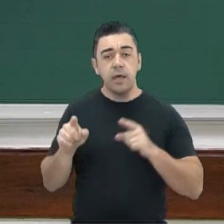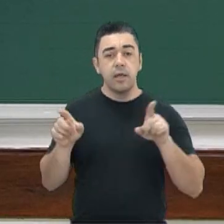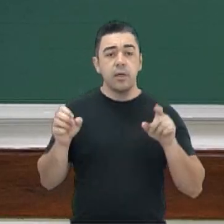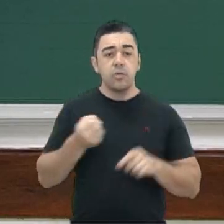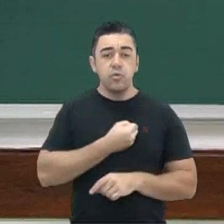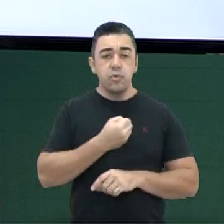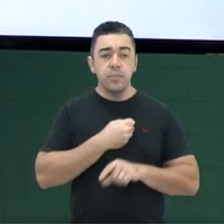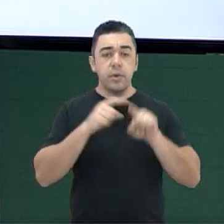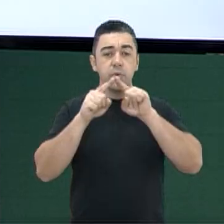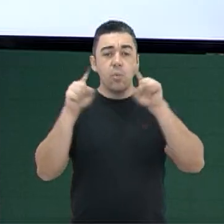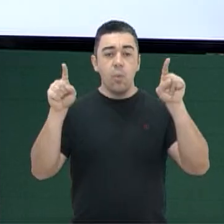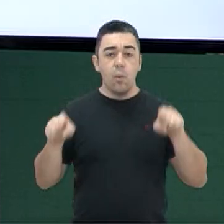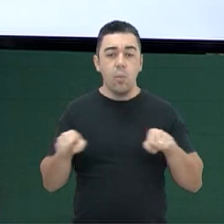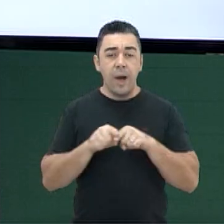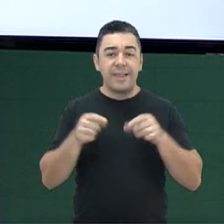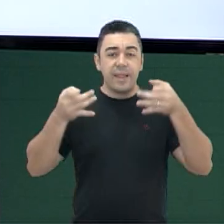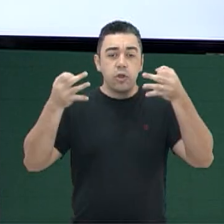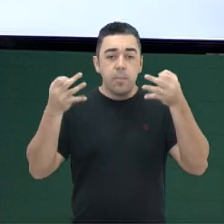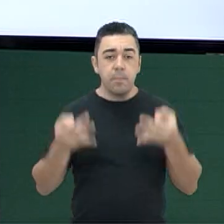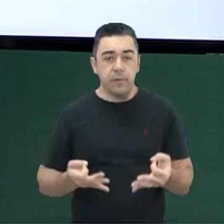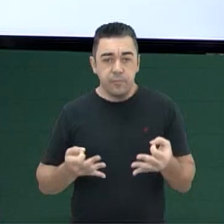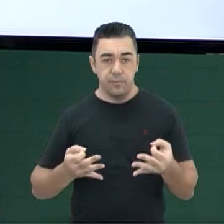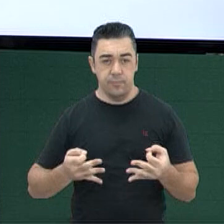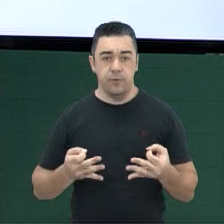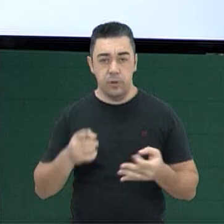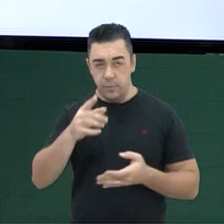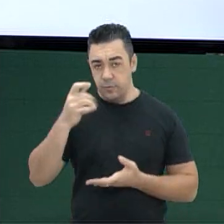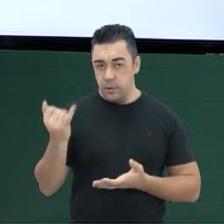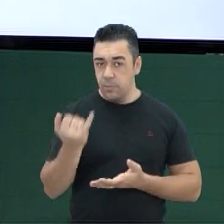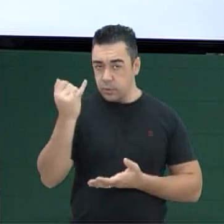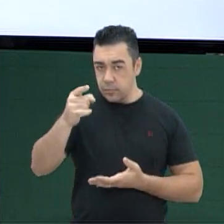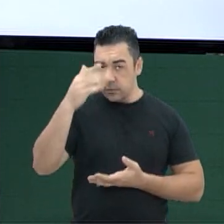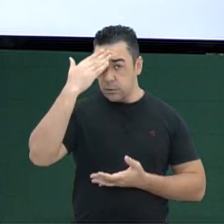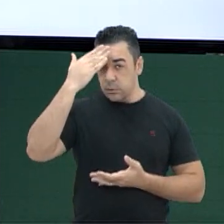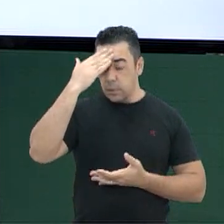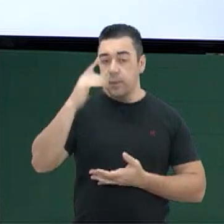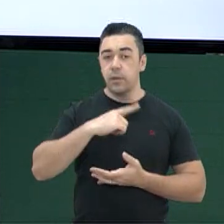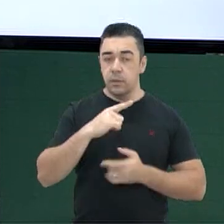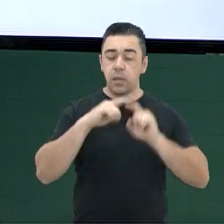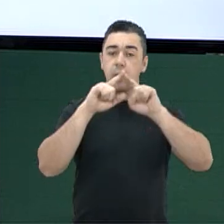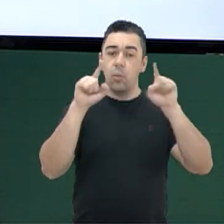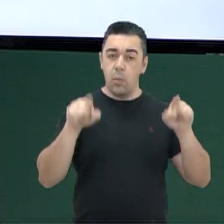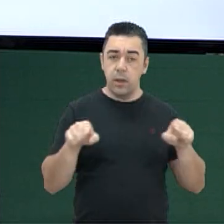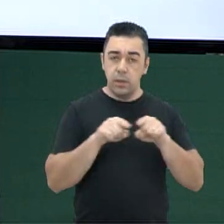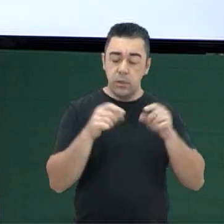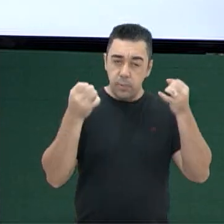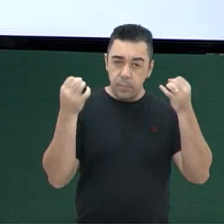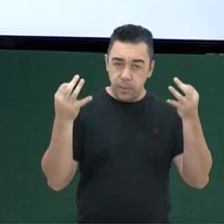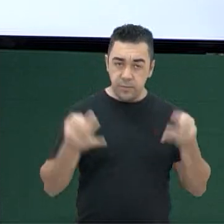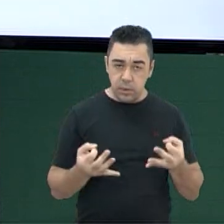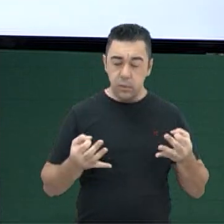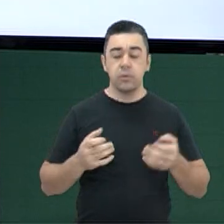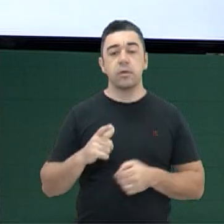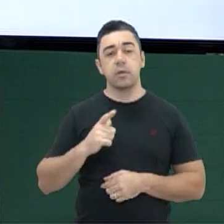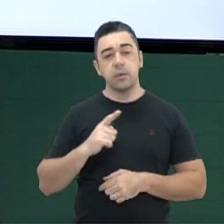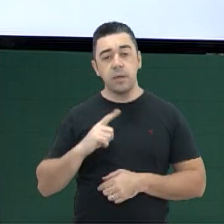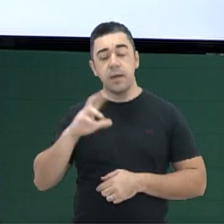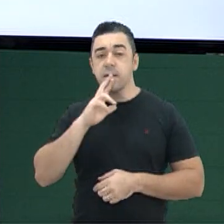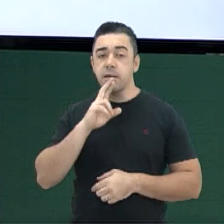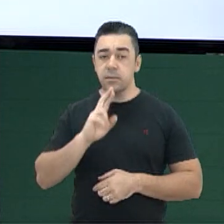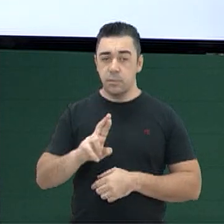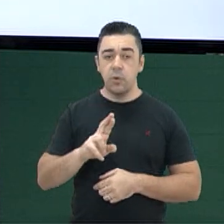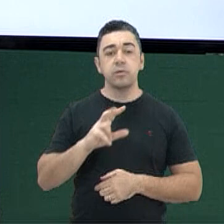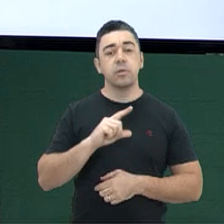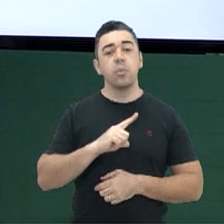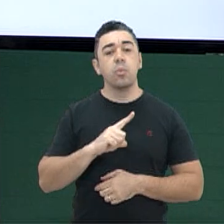números quadrados perfeitos. Isso é importante você saber, tá? Existem os quadrados perfeitos e eles são resultados de